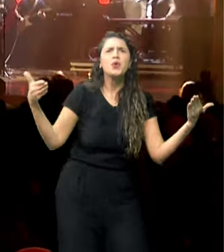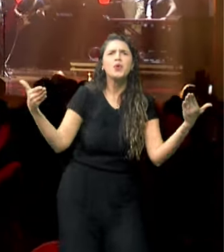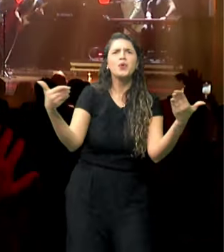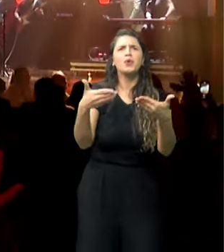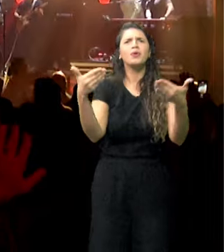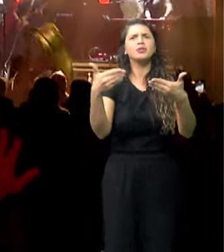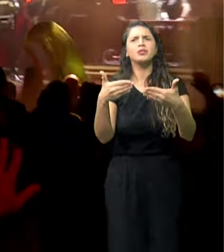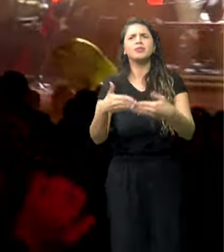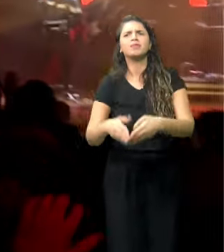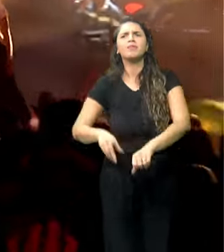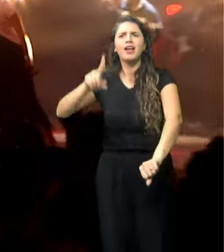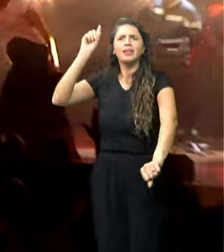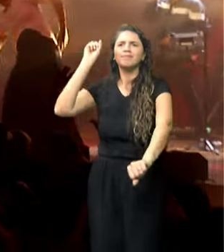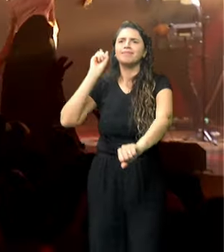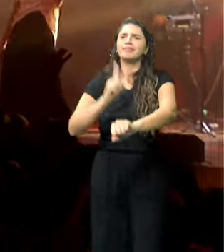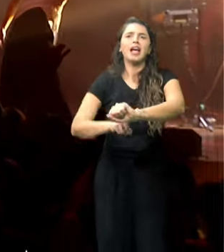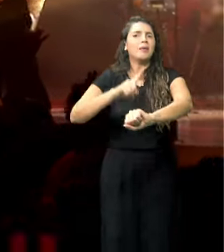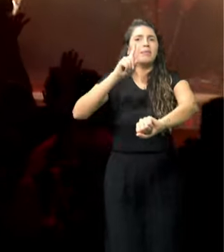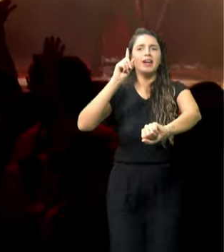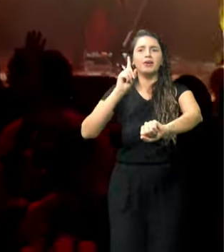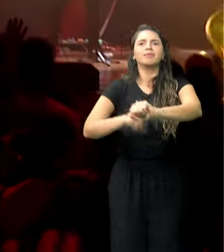hoje, que seja agora.